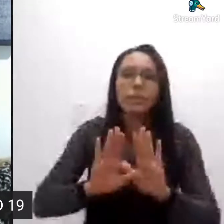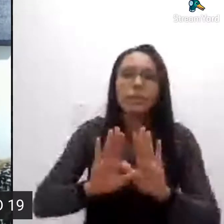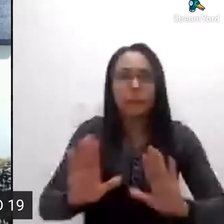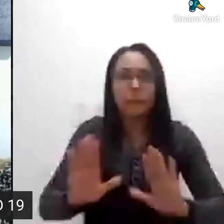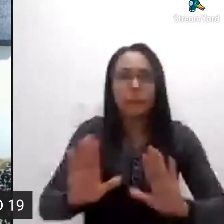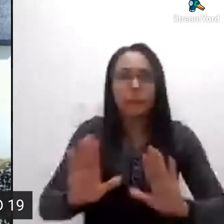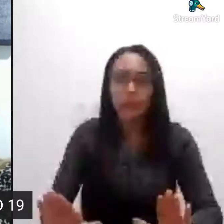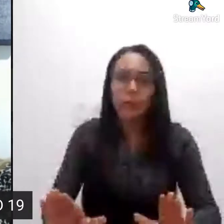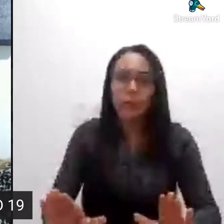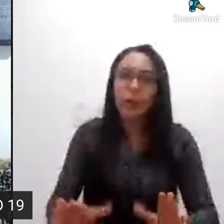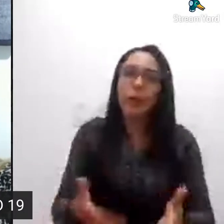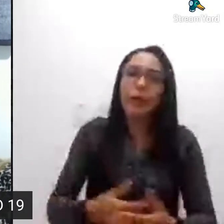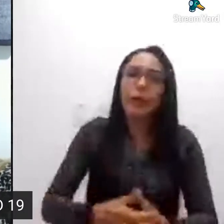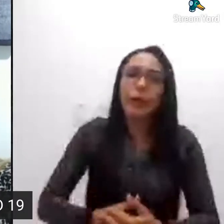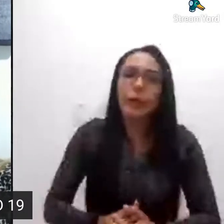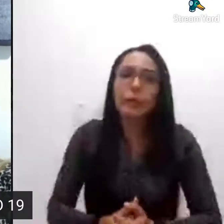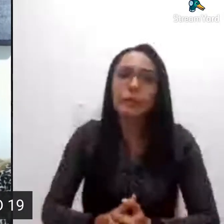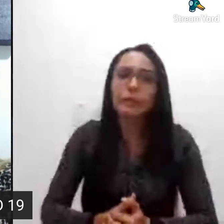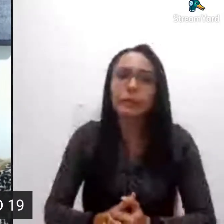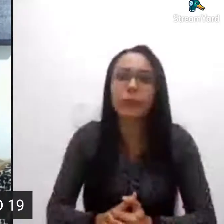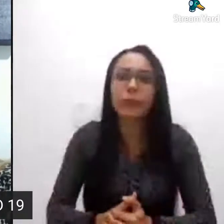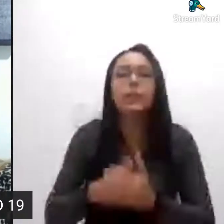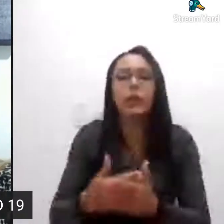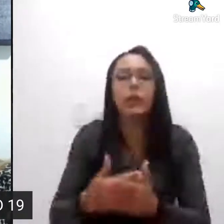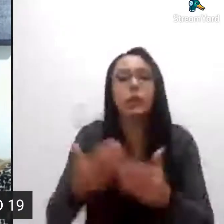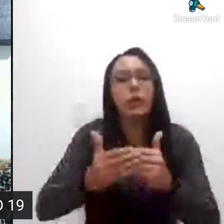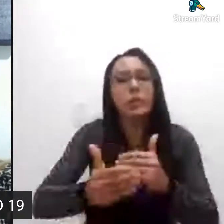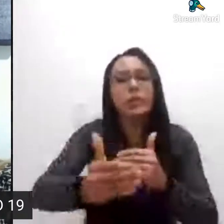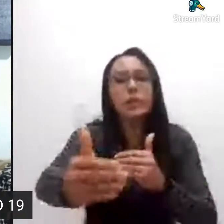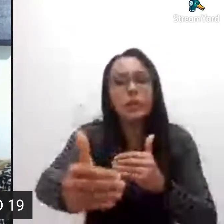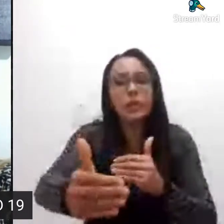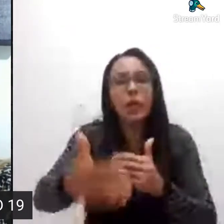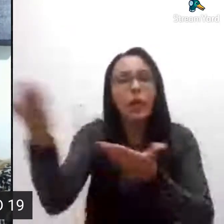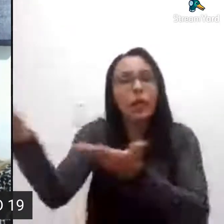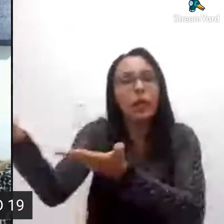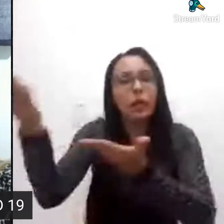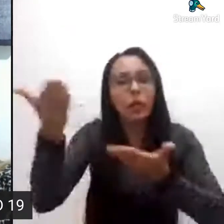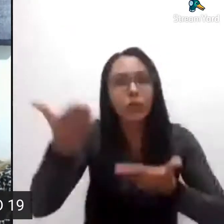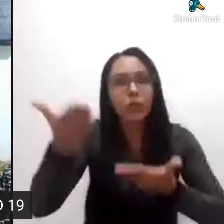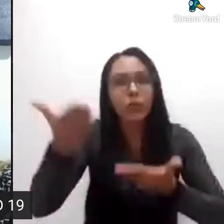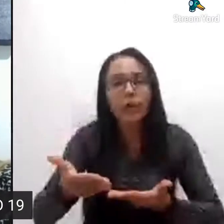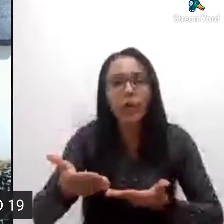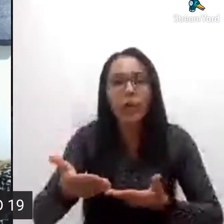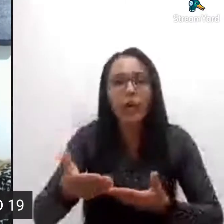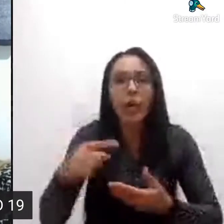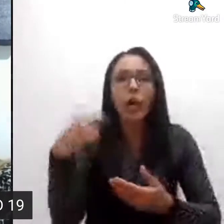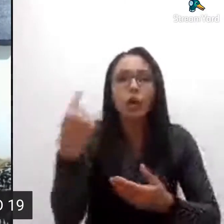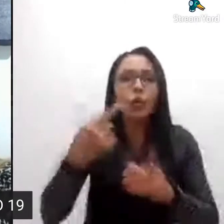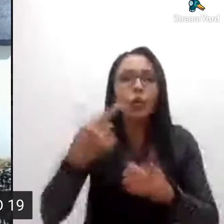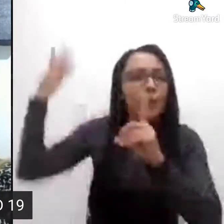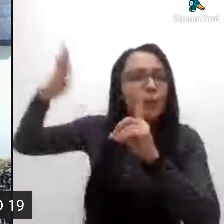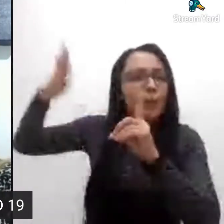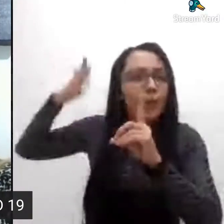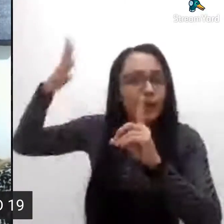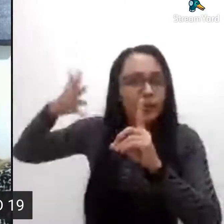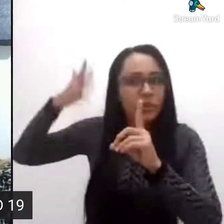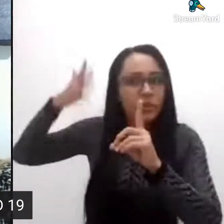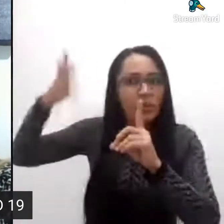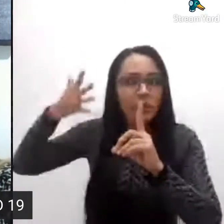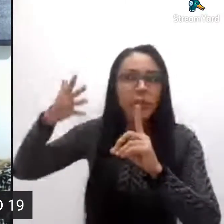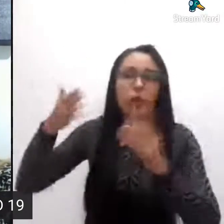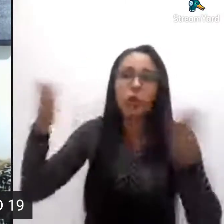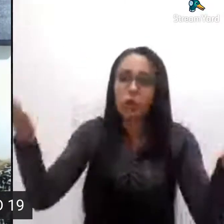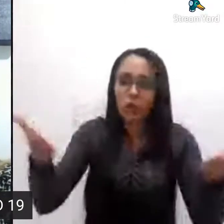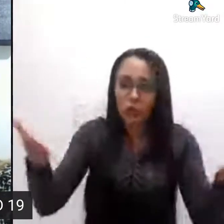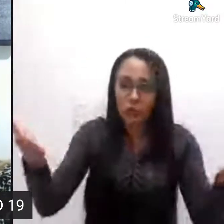momento, tá? Então, vamos iniciar. Eu quero convidar, né, nossa palestrante de hoje.